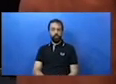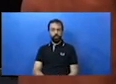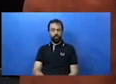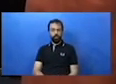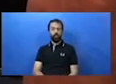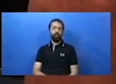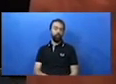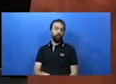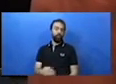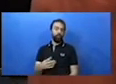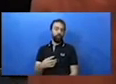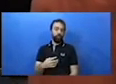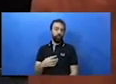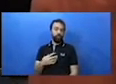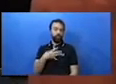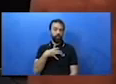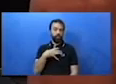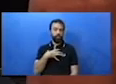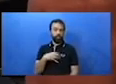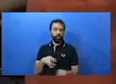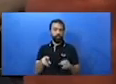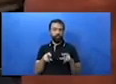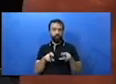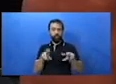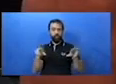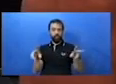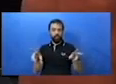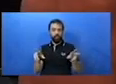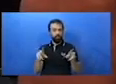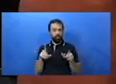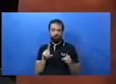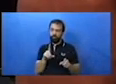conduta semelhante às do ser humano.